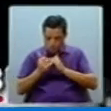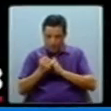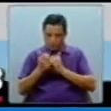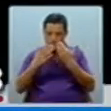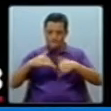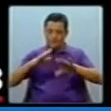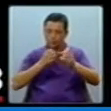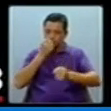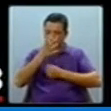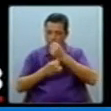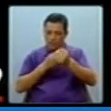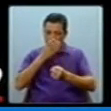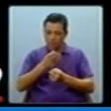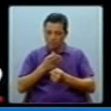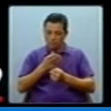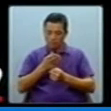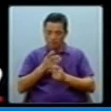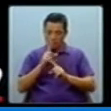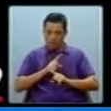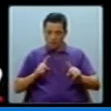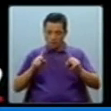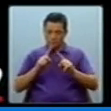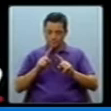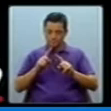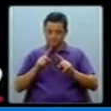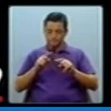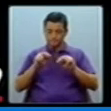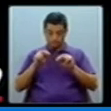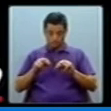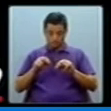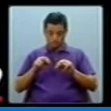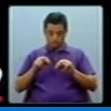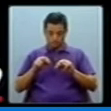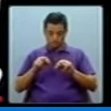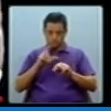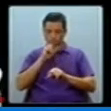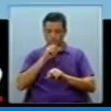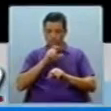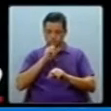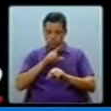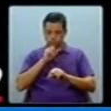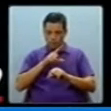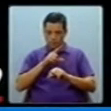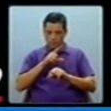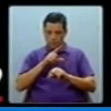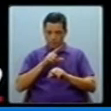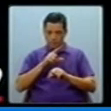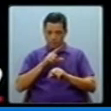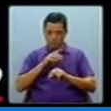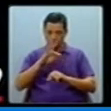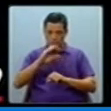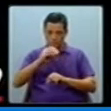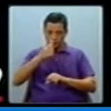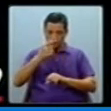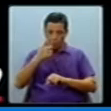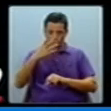essa a explicação, porque uma cratera de impacto, ainda por cima com um impacto daquela força, poderia desmanchar por inteiro Phobos. Eis então